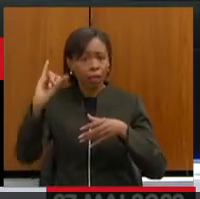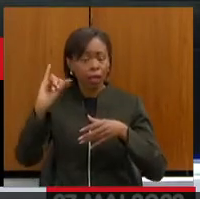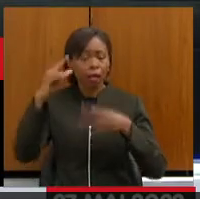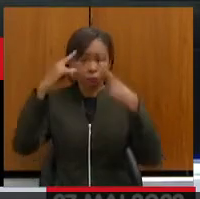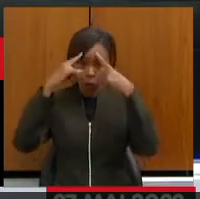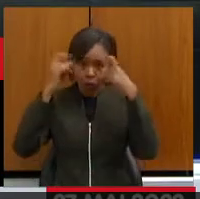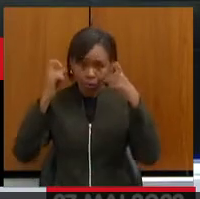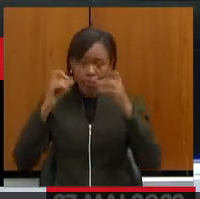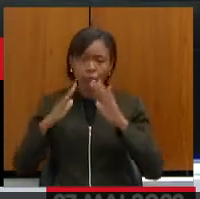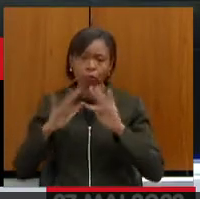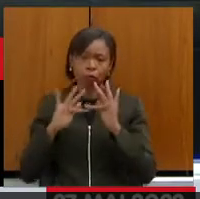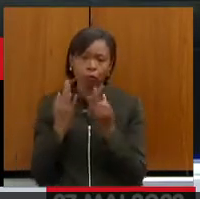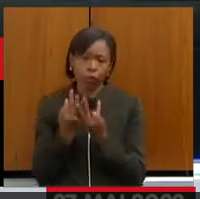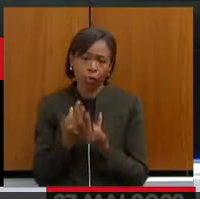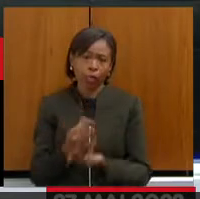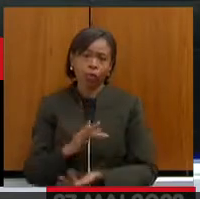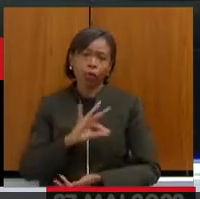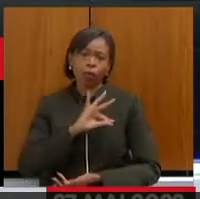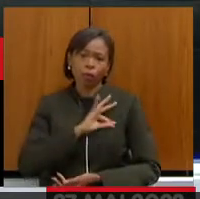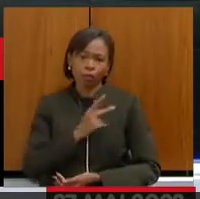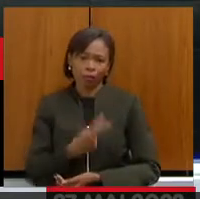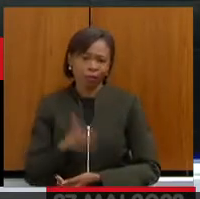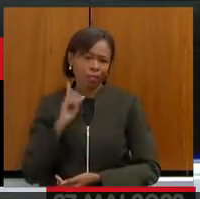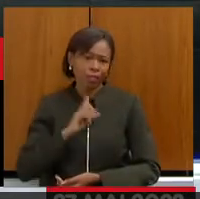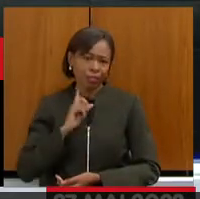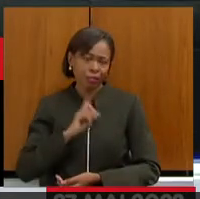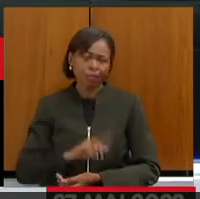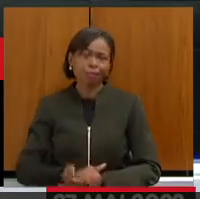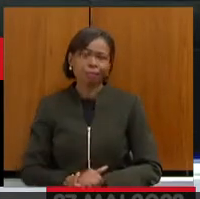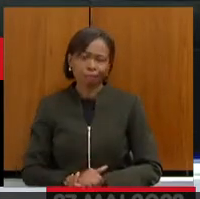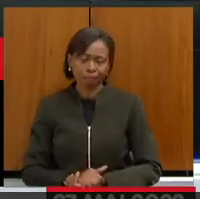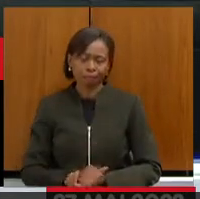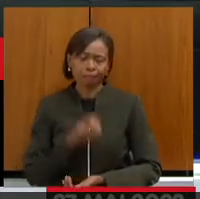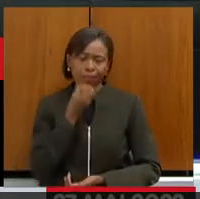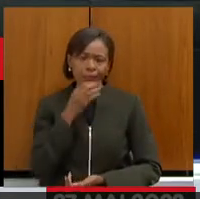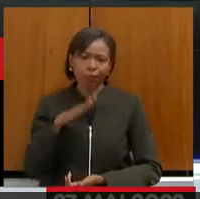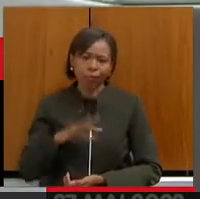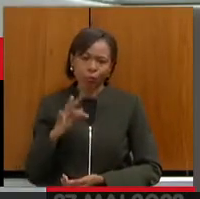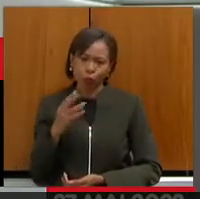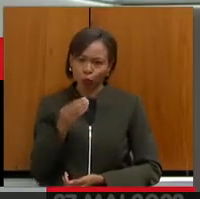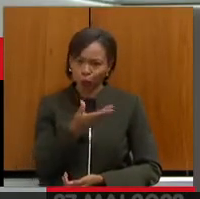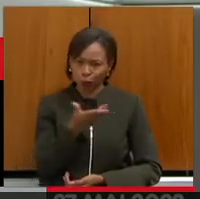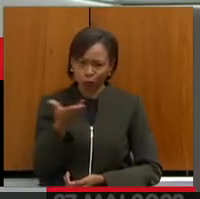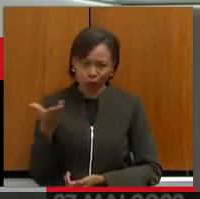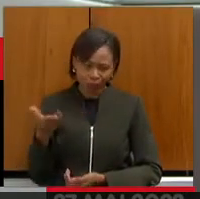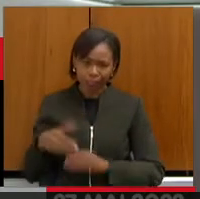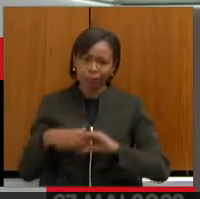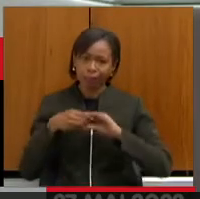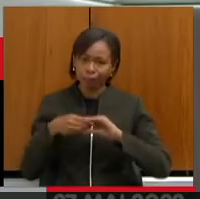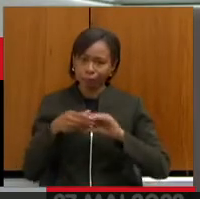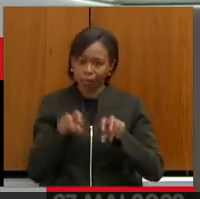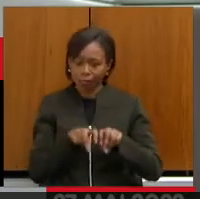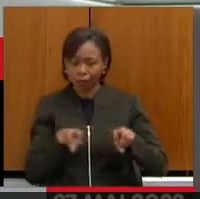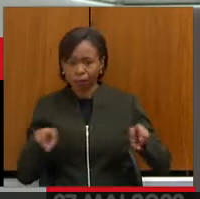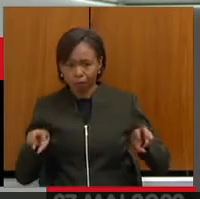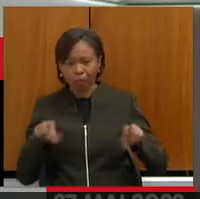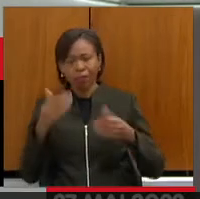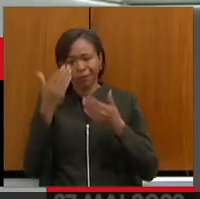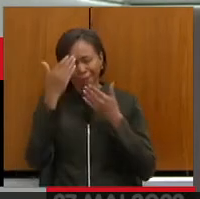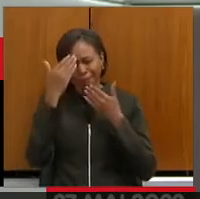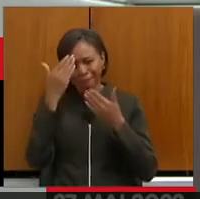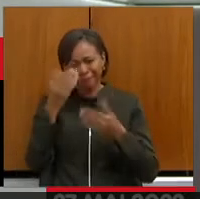de Minas Gerais Oi boa tarde a todas EA todos é o cumprimento a todos e cumprimenta a mesa e